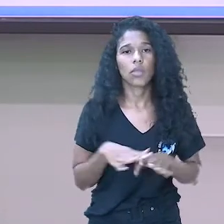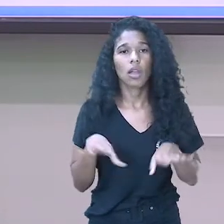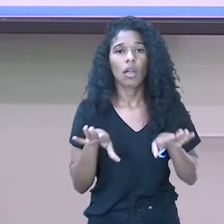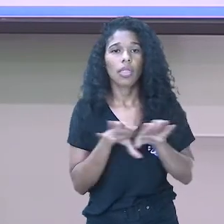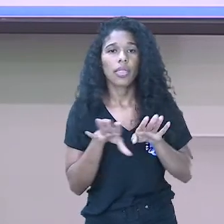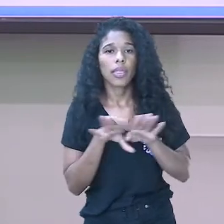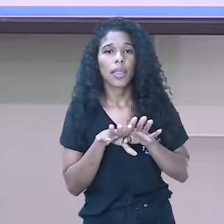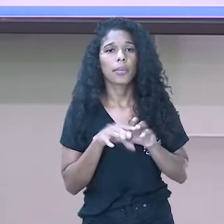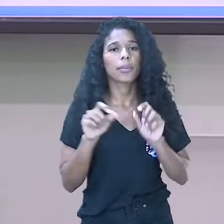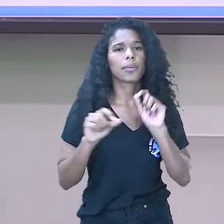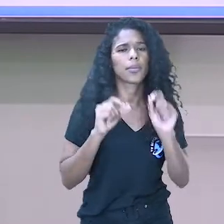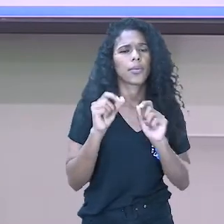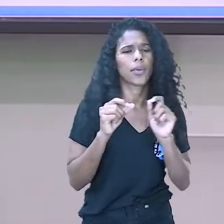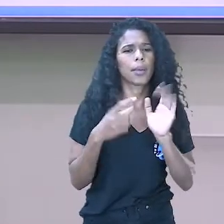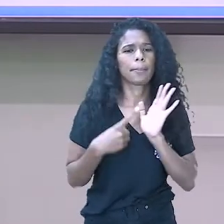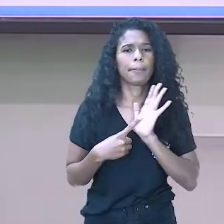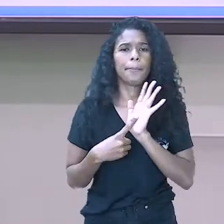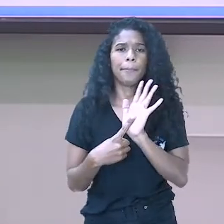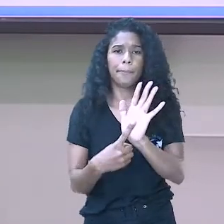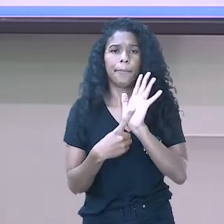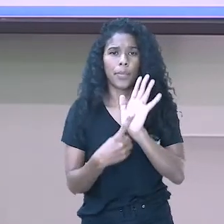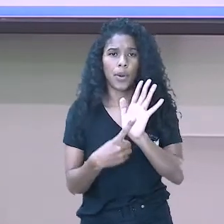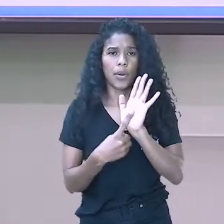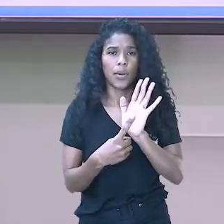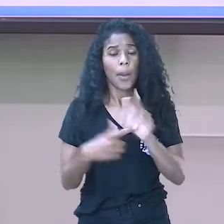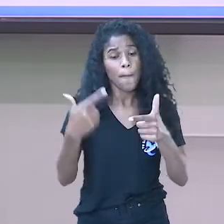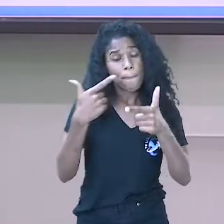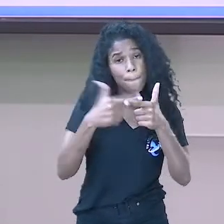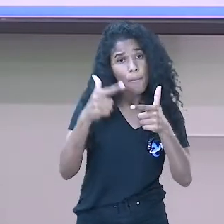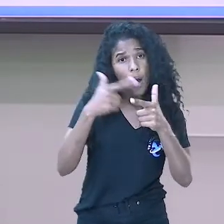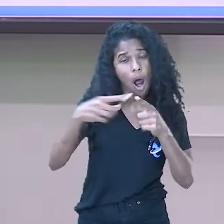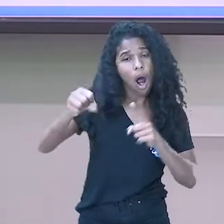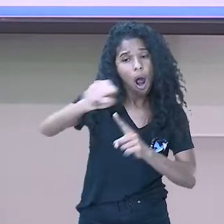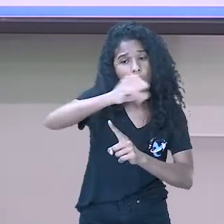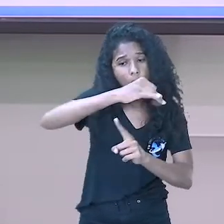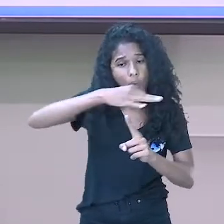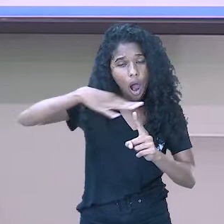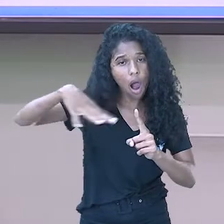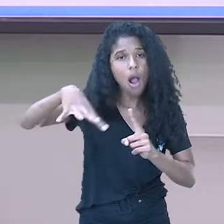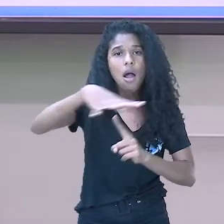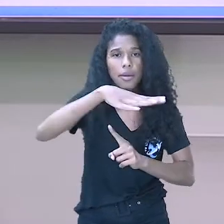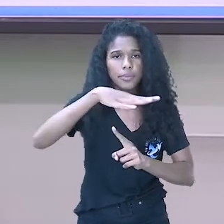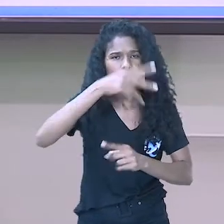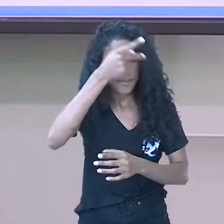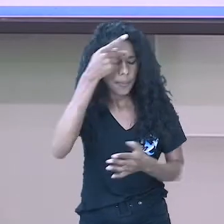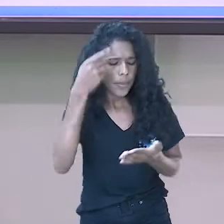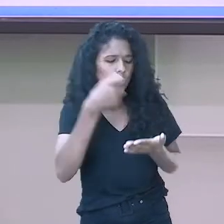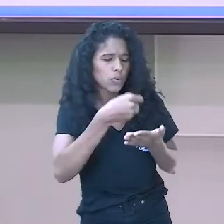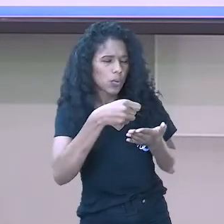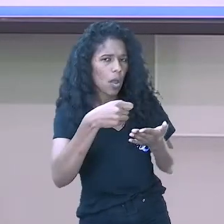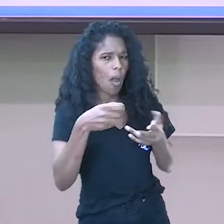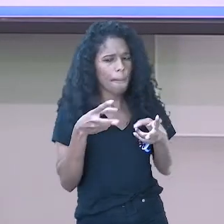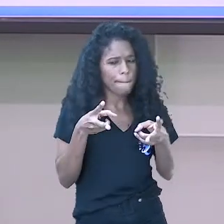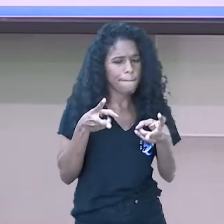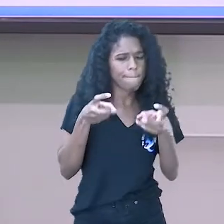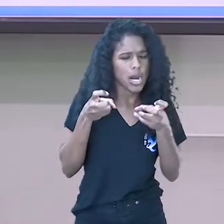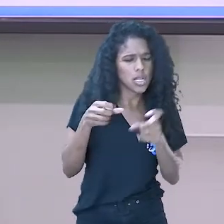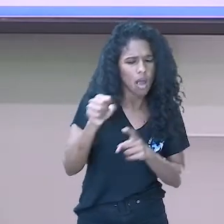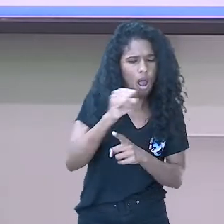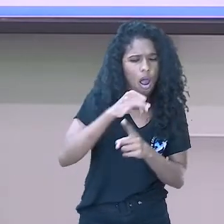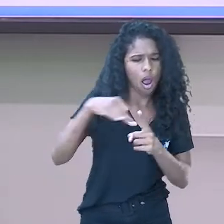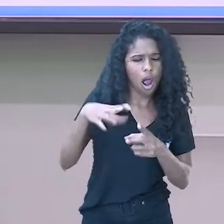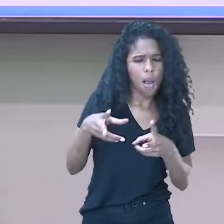Observador social, o que é isso? O cronista, ele quer ter essa percepção da sociedade, do que acontece no